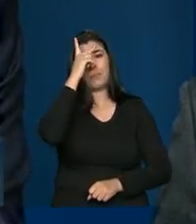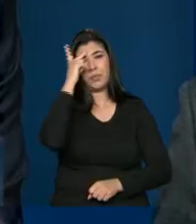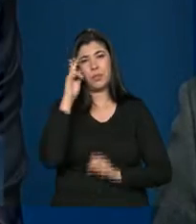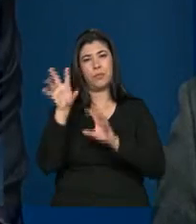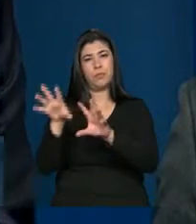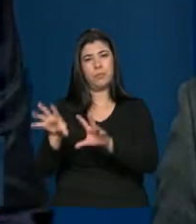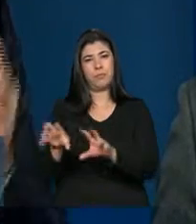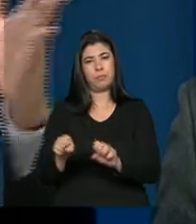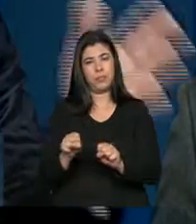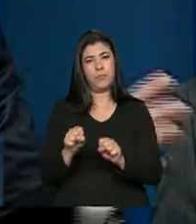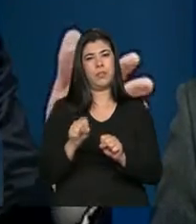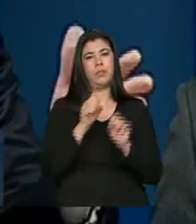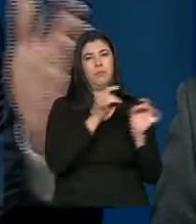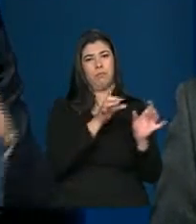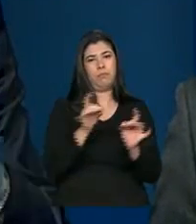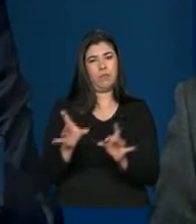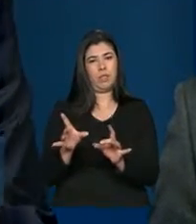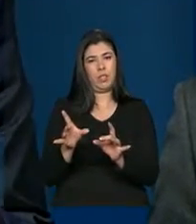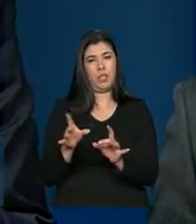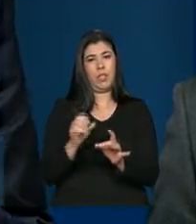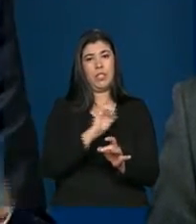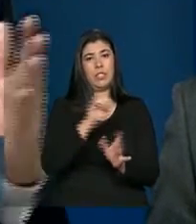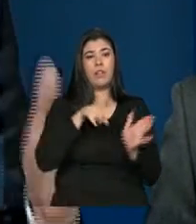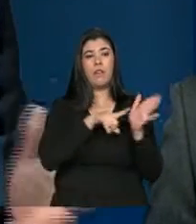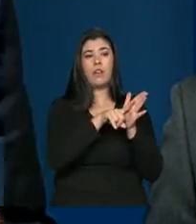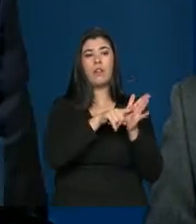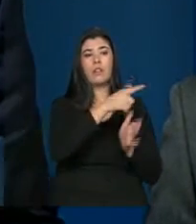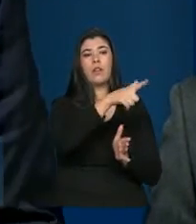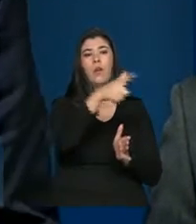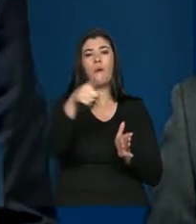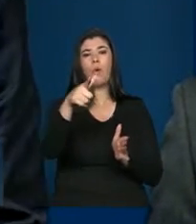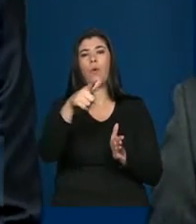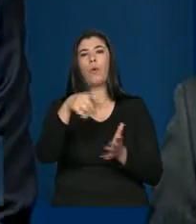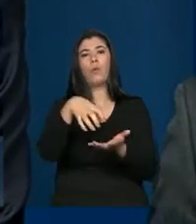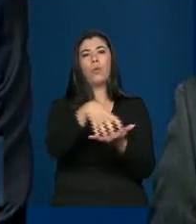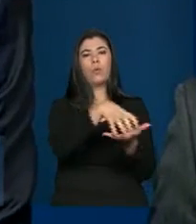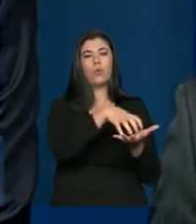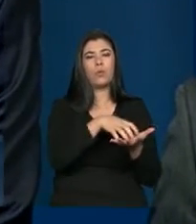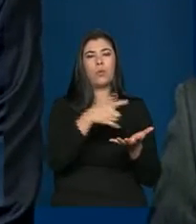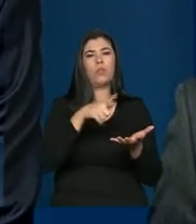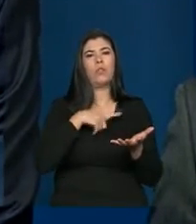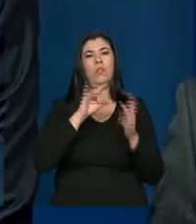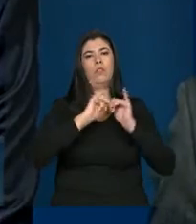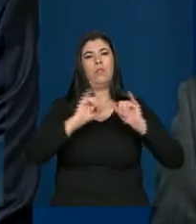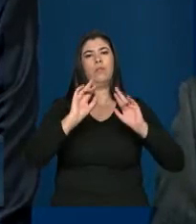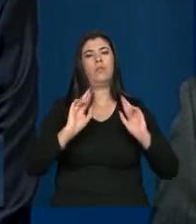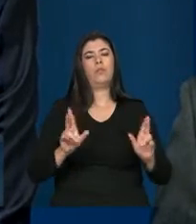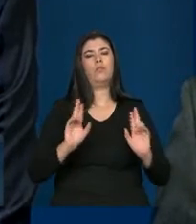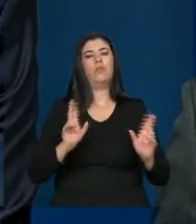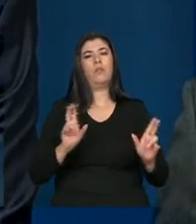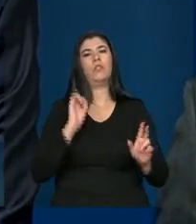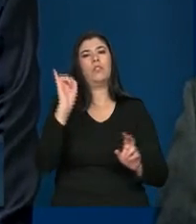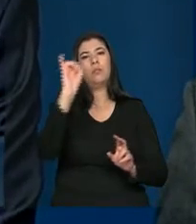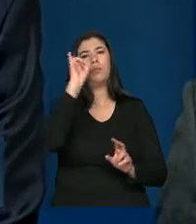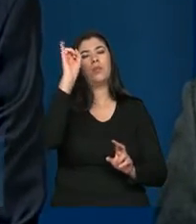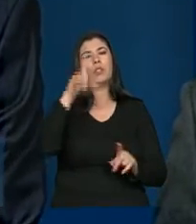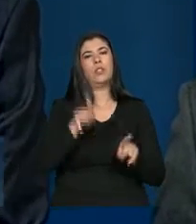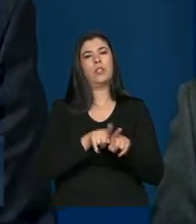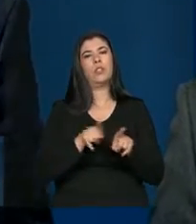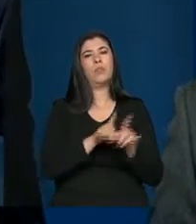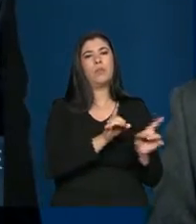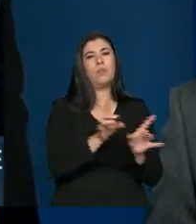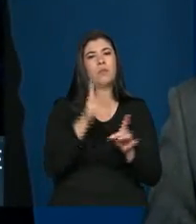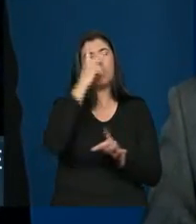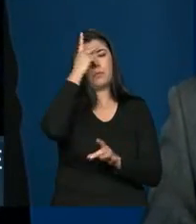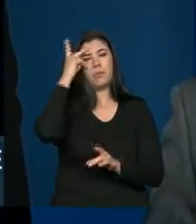você migrar para outros órgãos públicos, você vai ver outras informações relevantes sobre enfrentamento ao tráfico de pessoas